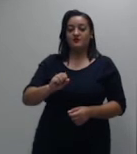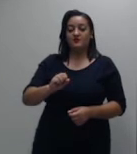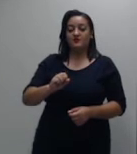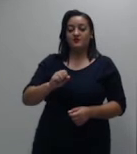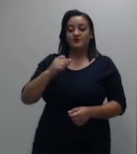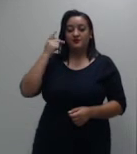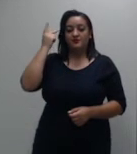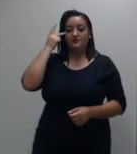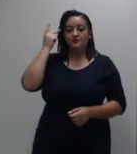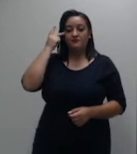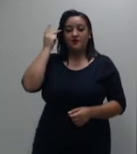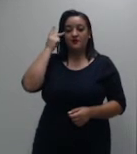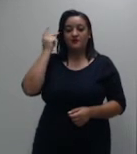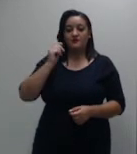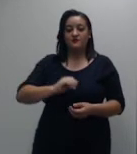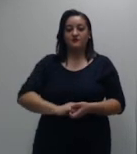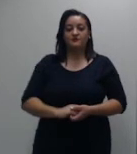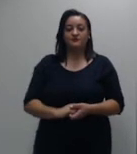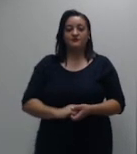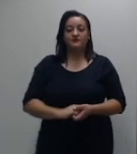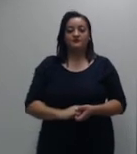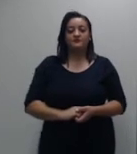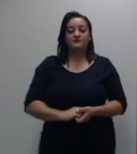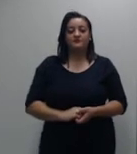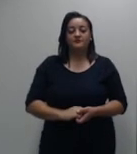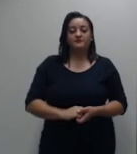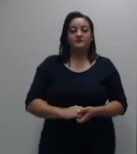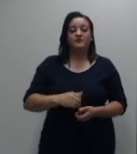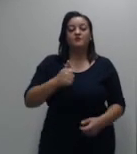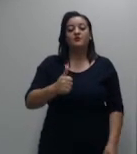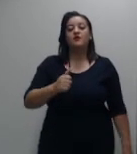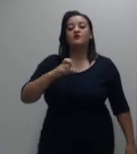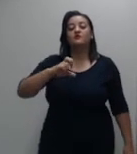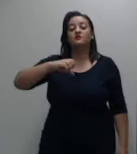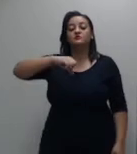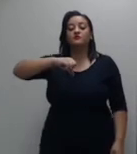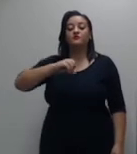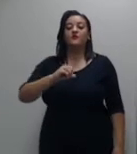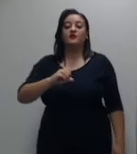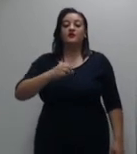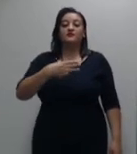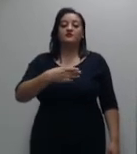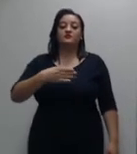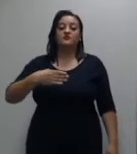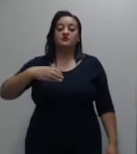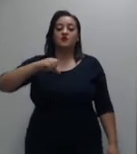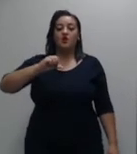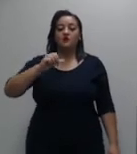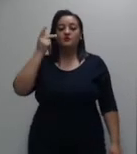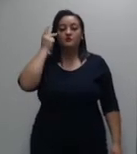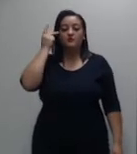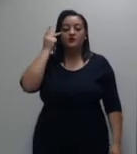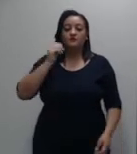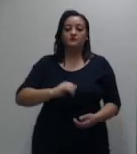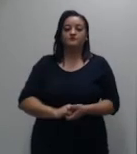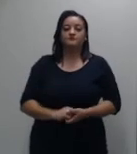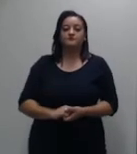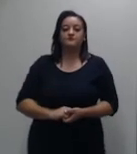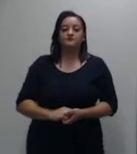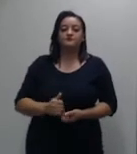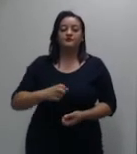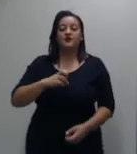Milhão a 590 190 649 1 milhão